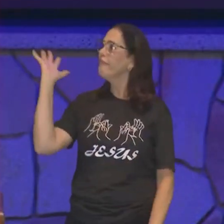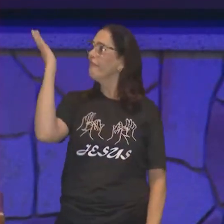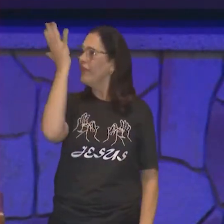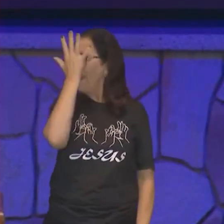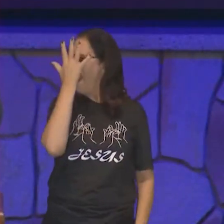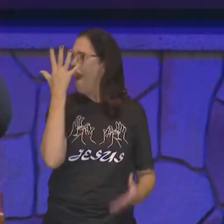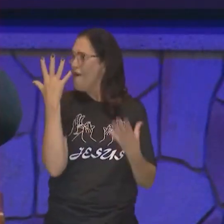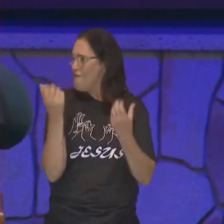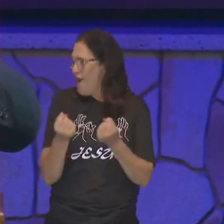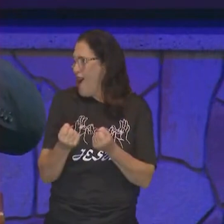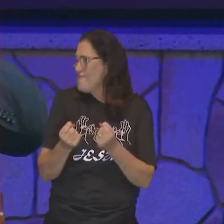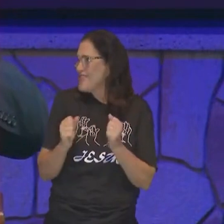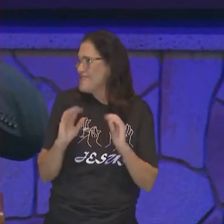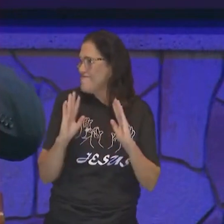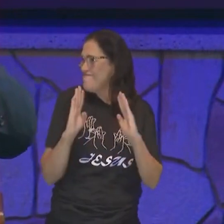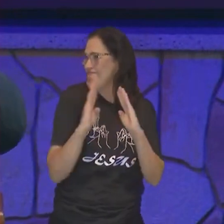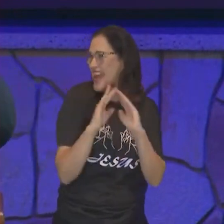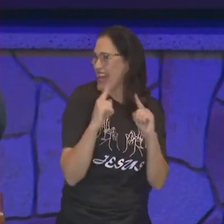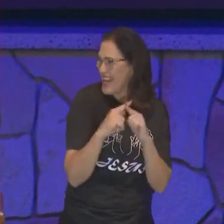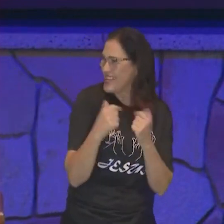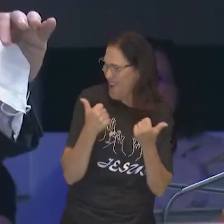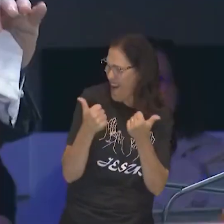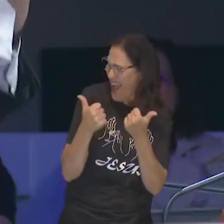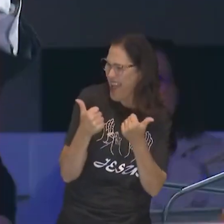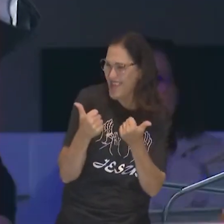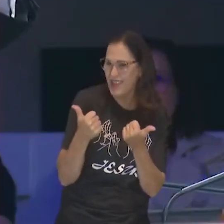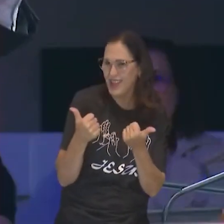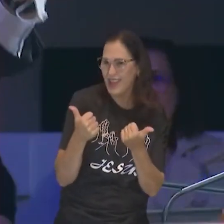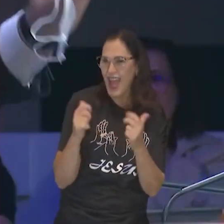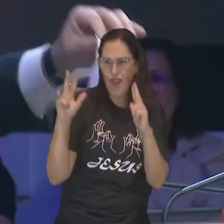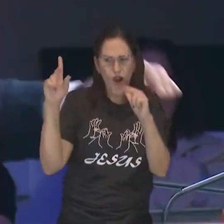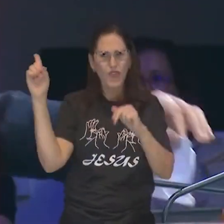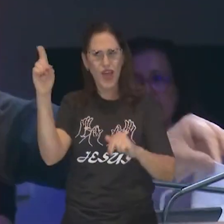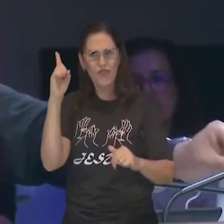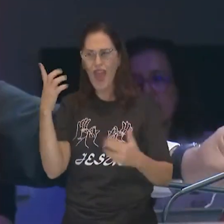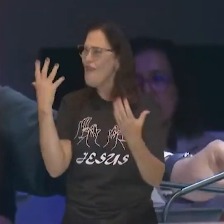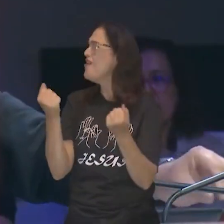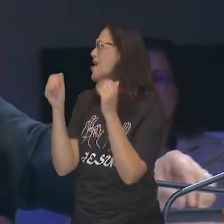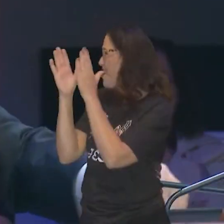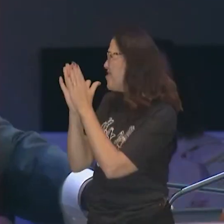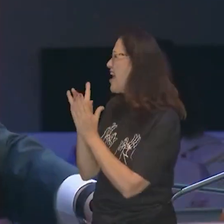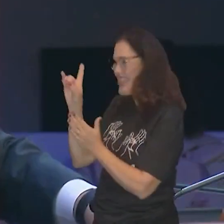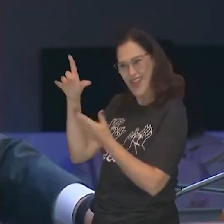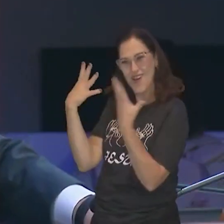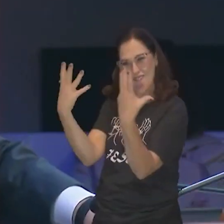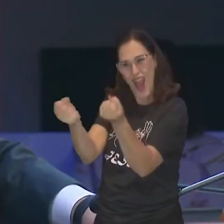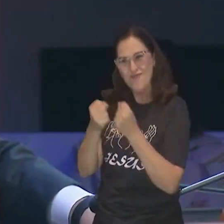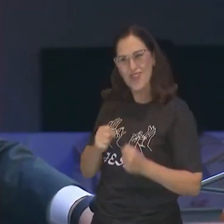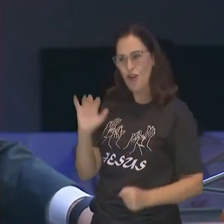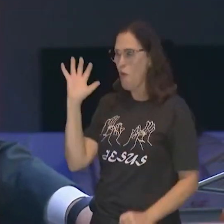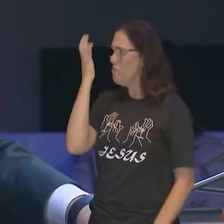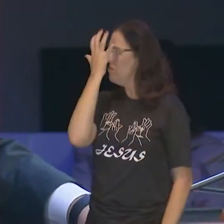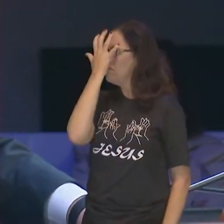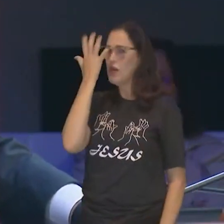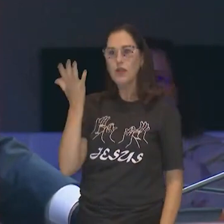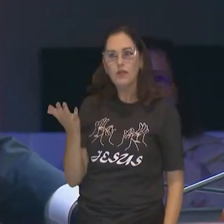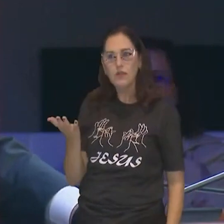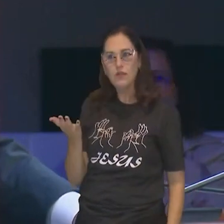vamos adorar a Deus, assim como Davi. Vamos adorar a Deus. Por fim,